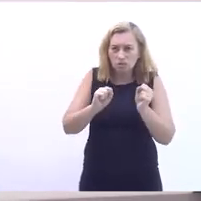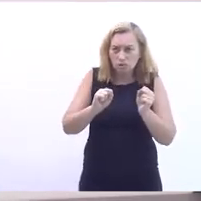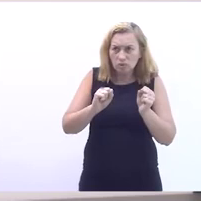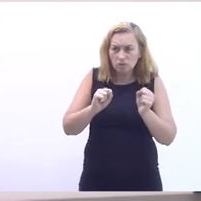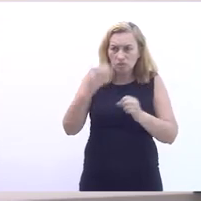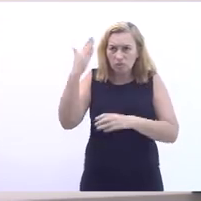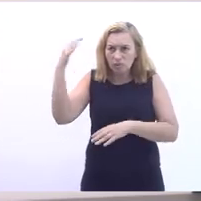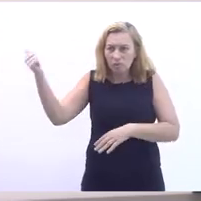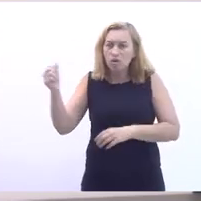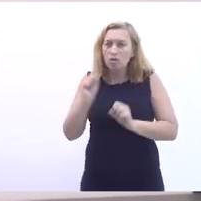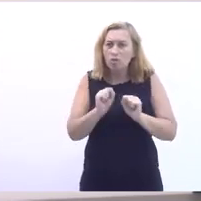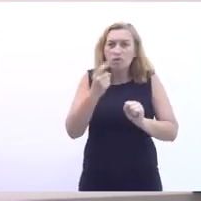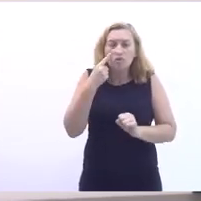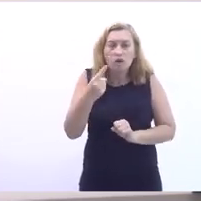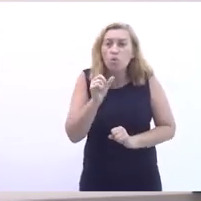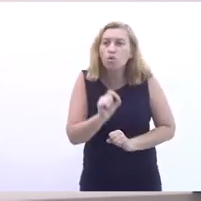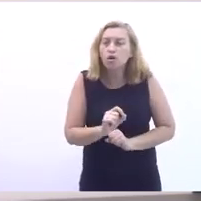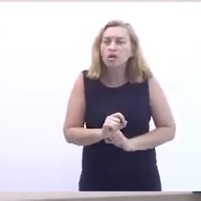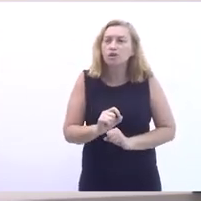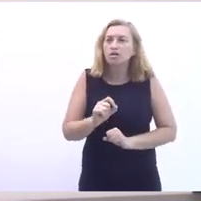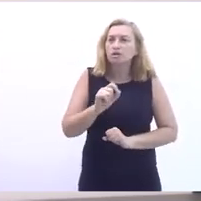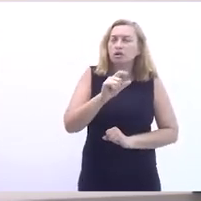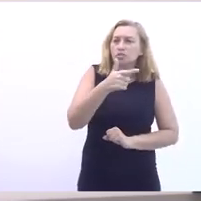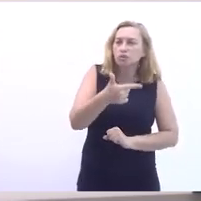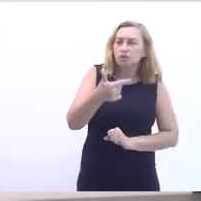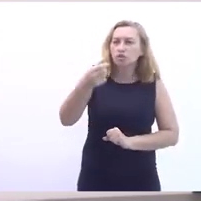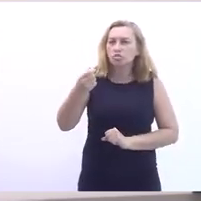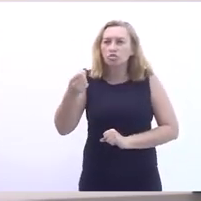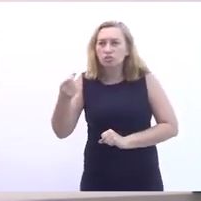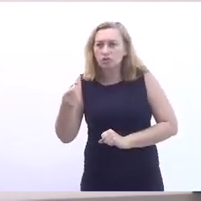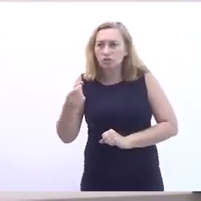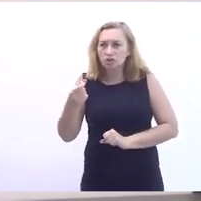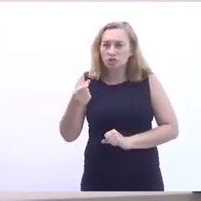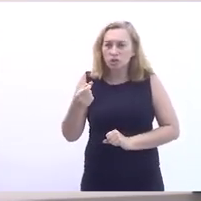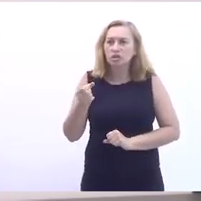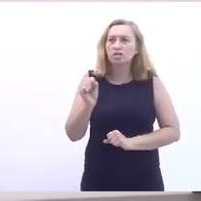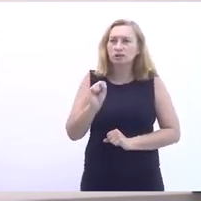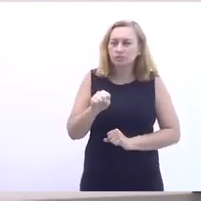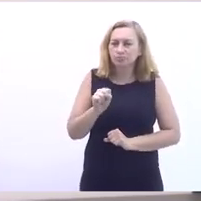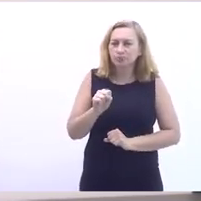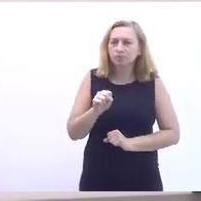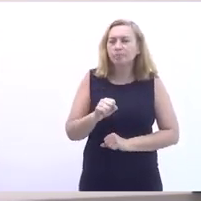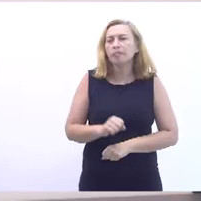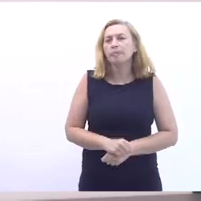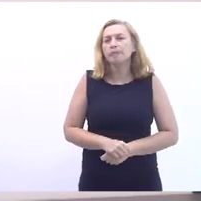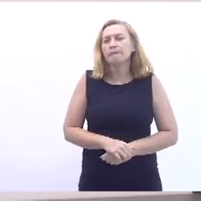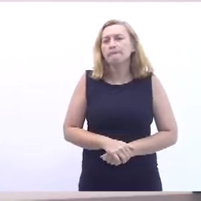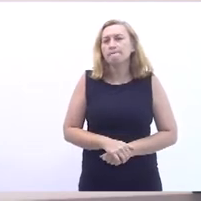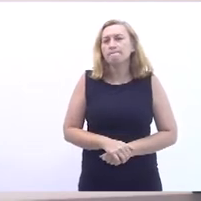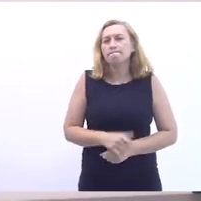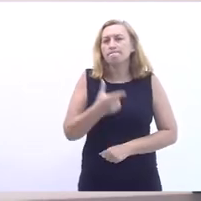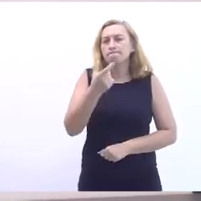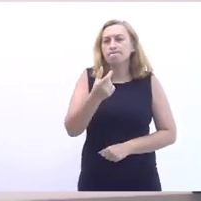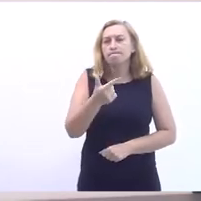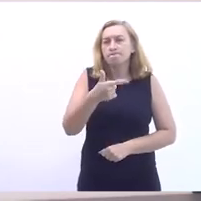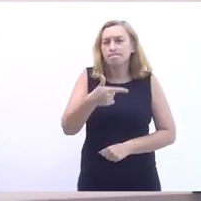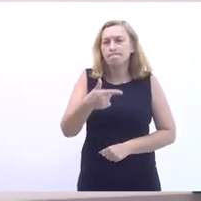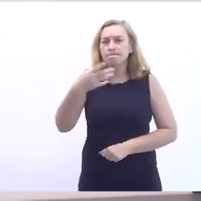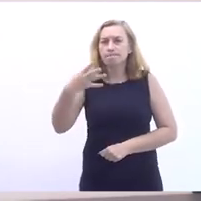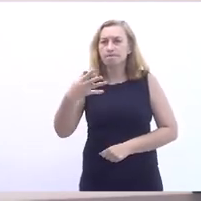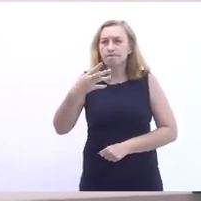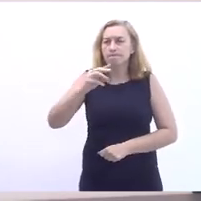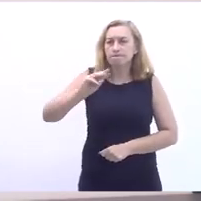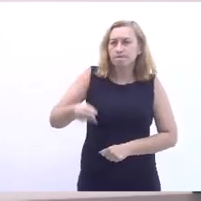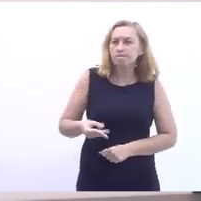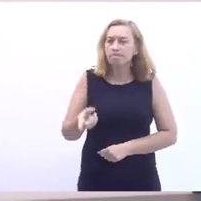porque a gente pode ver que o em 2020 tá cantando aí 92020 foram 24 milhões de